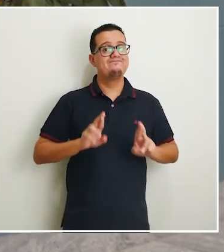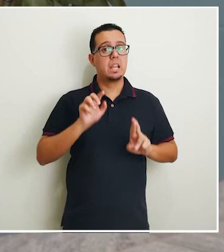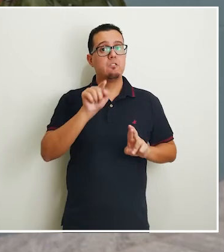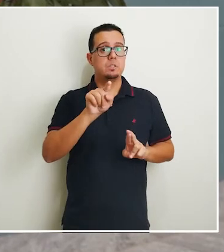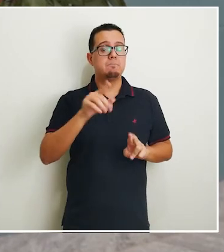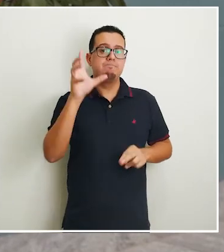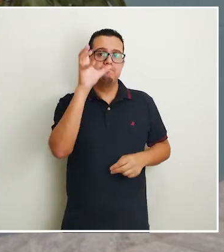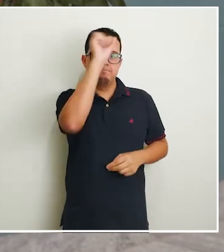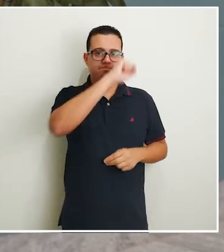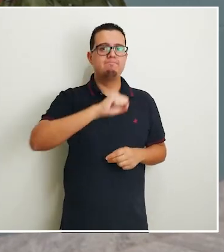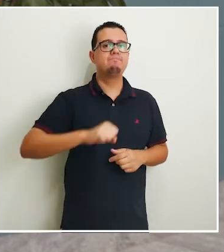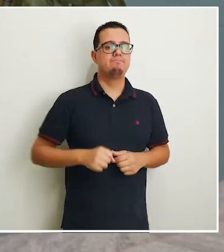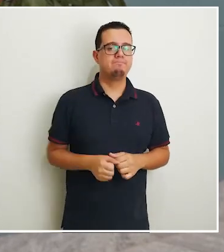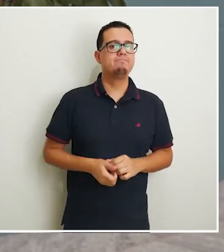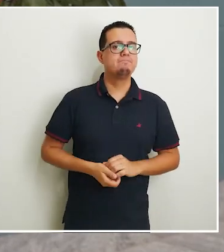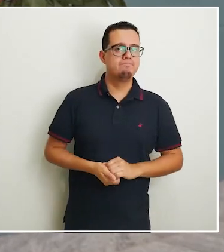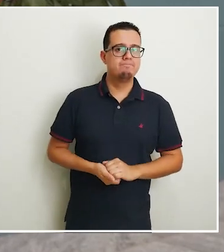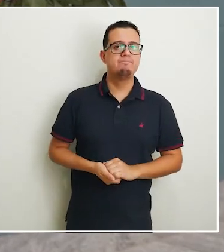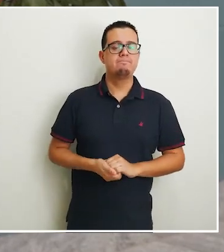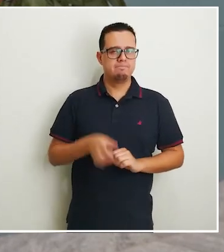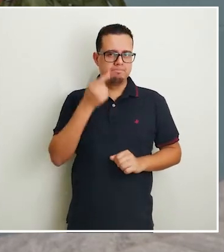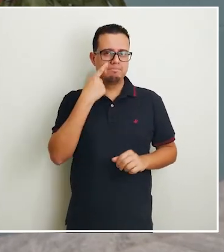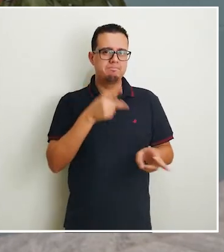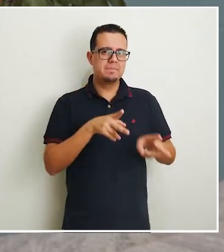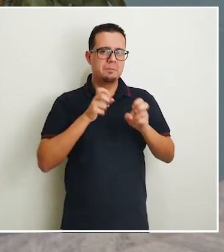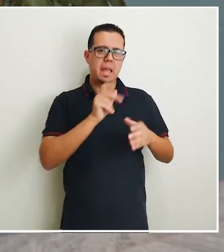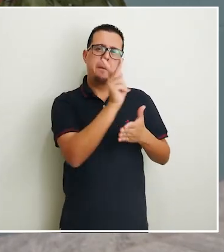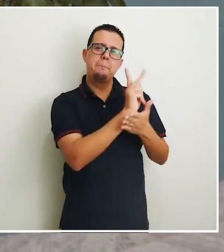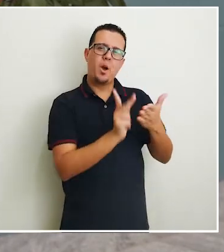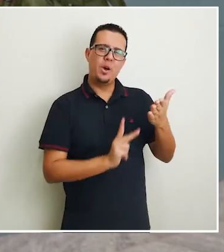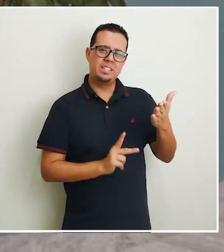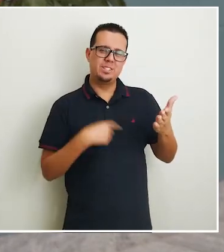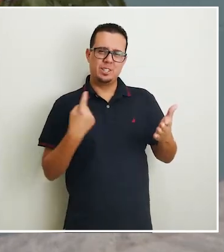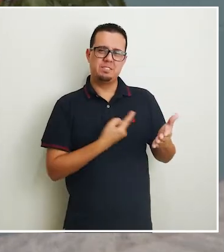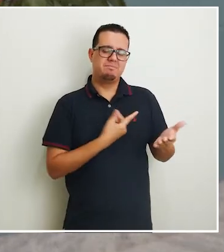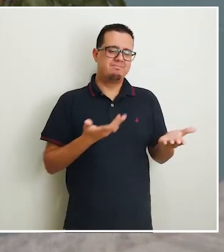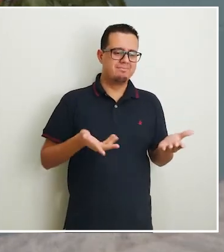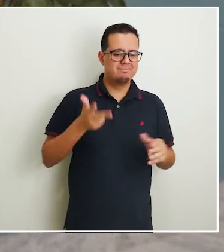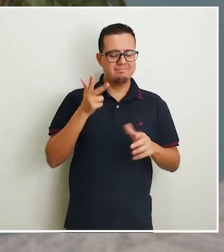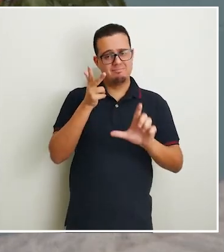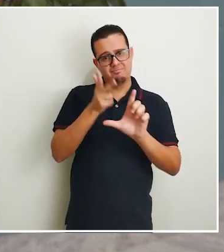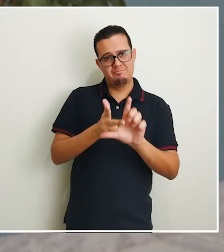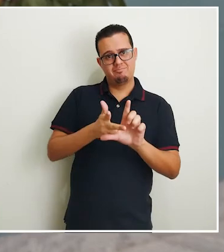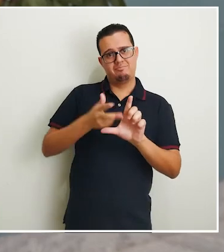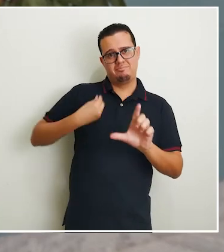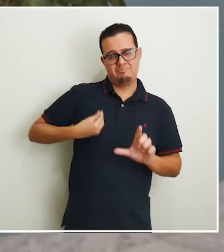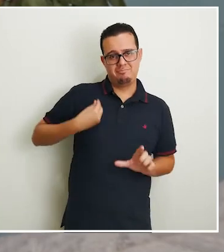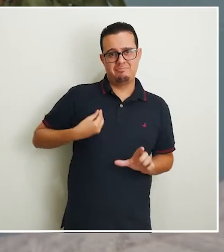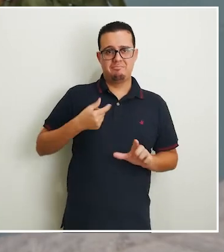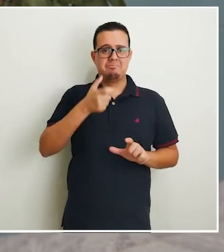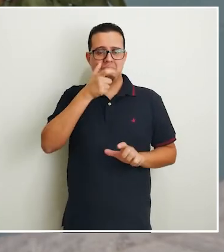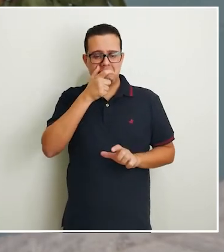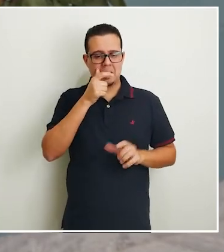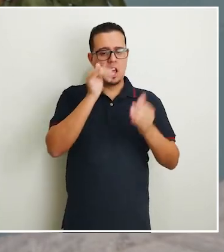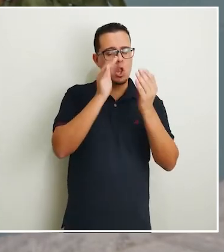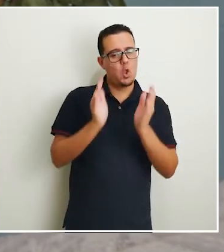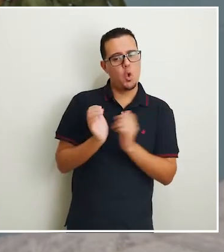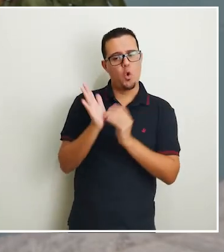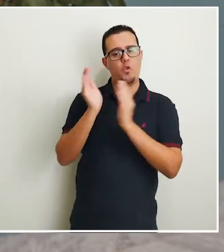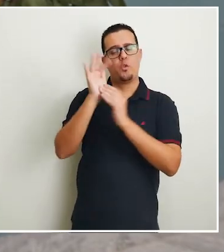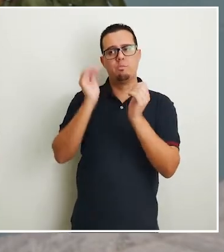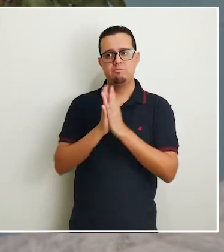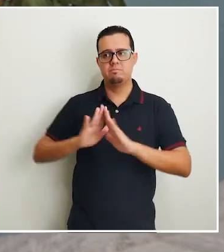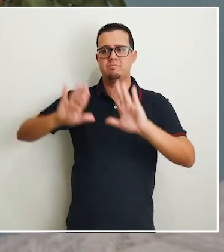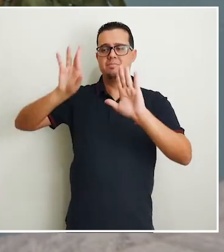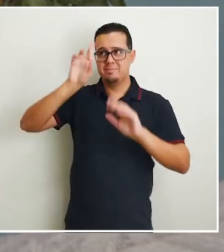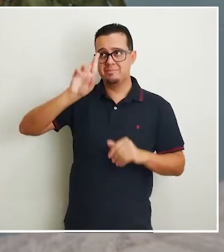úteis para você. Repare que, poeticamente falando, a gente está aqui em uma live de louvor, de adoração a